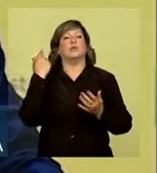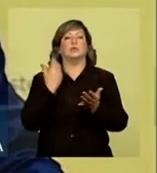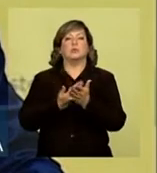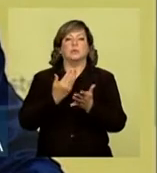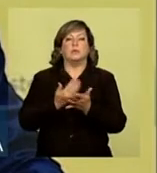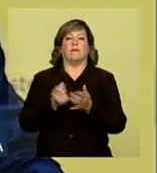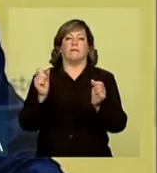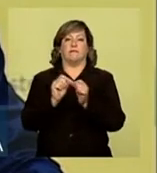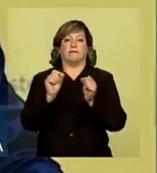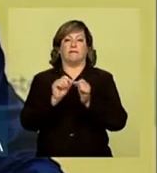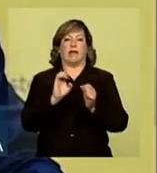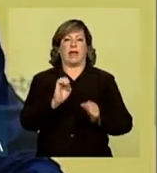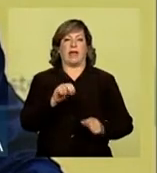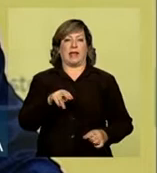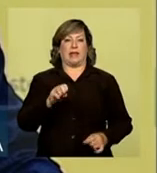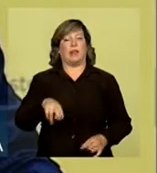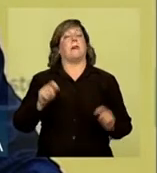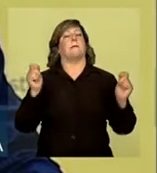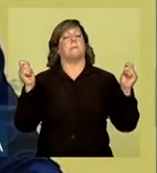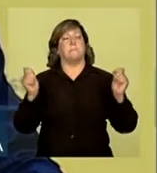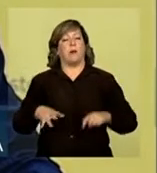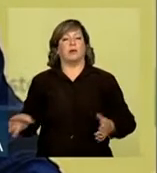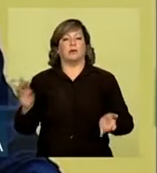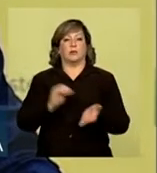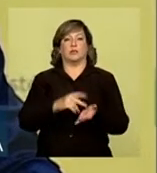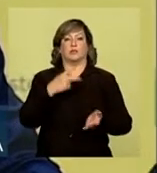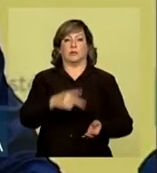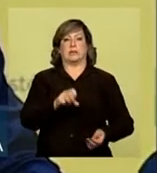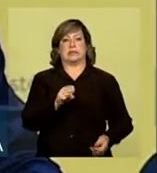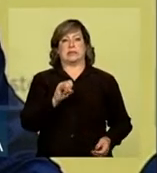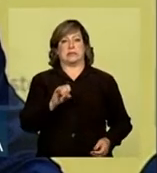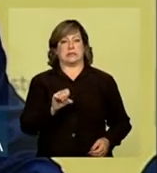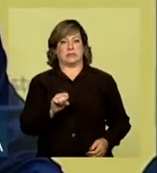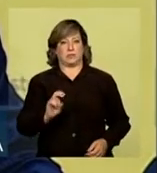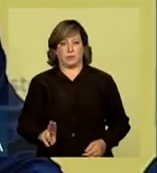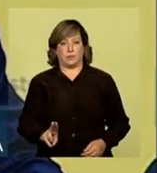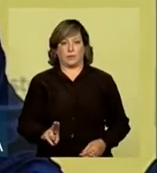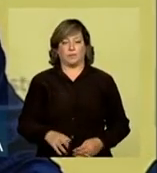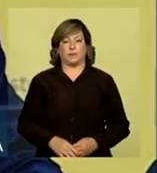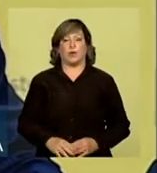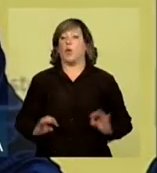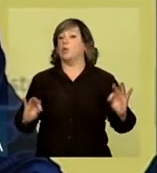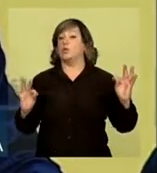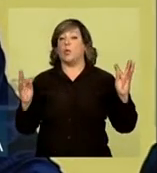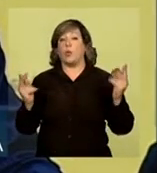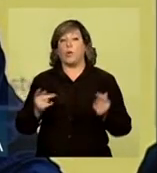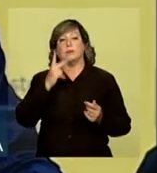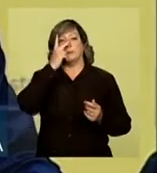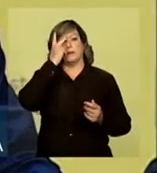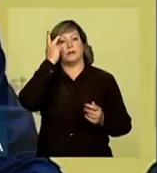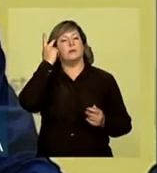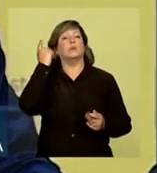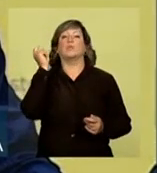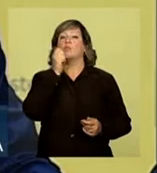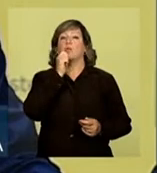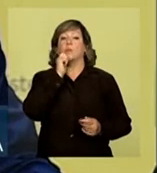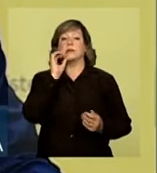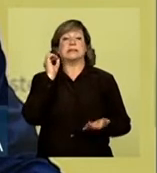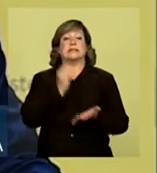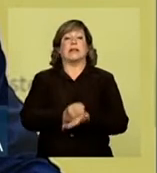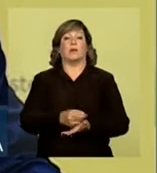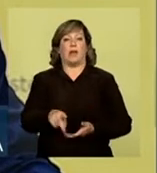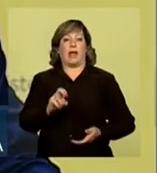o Enem podem se inscrever no Sisu e a todos e Não tiraram zero na